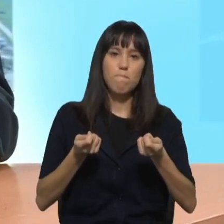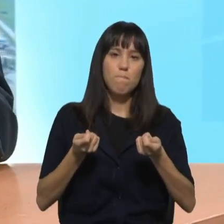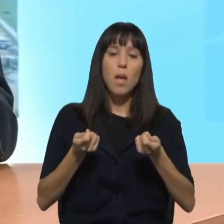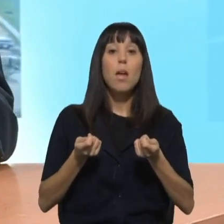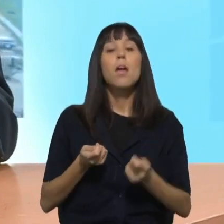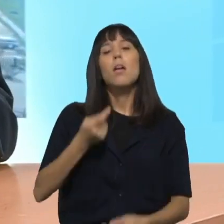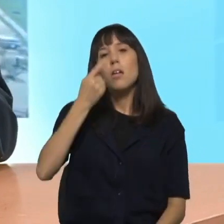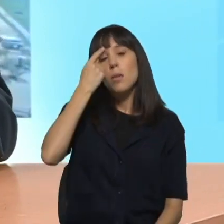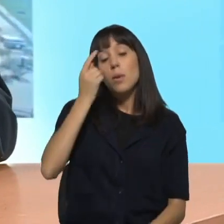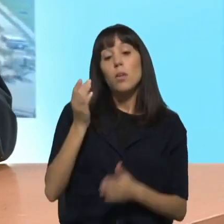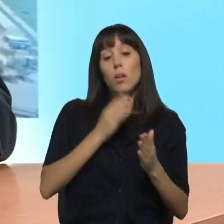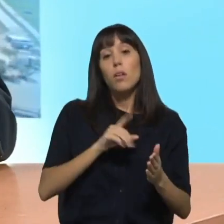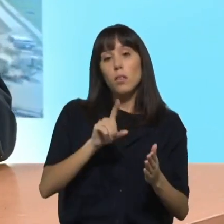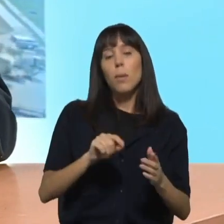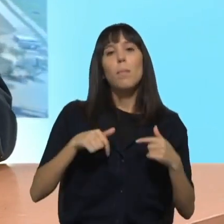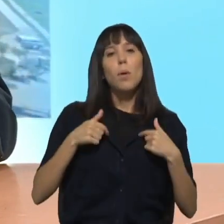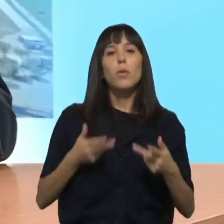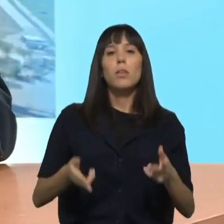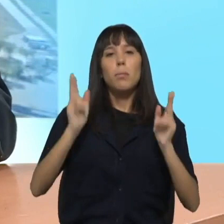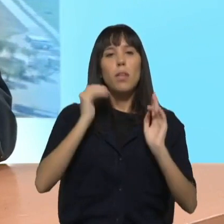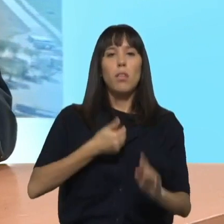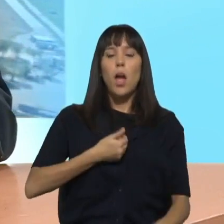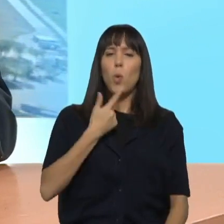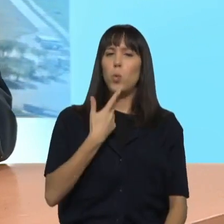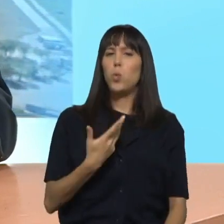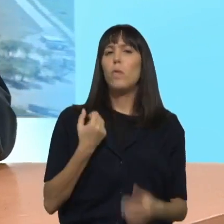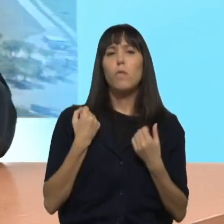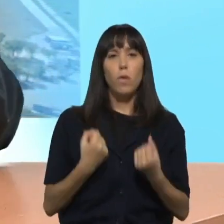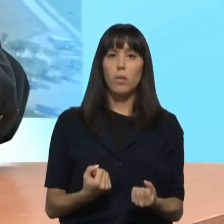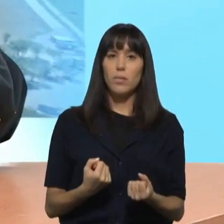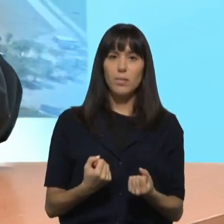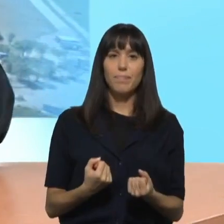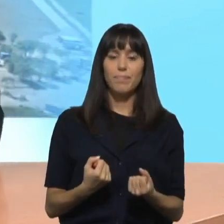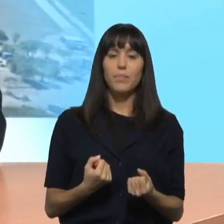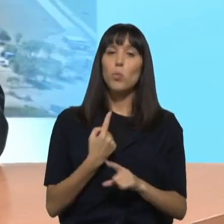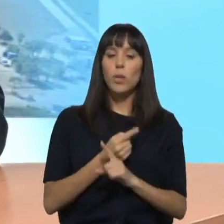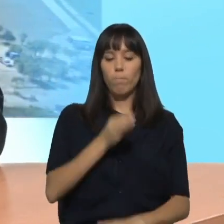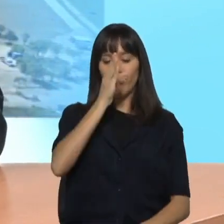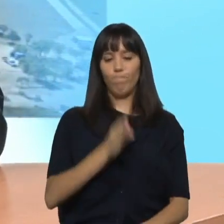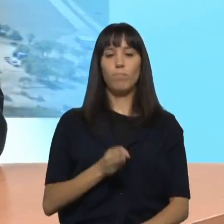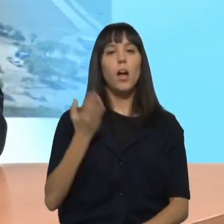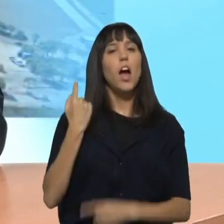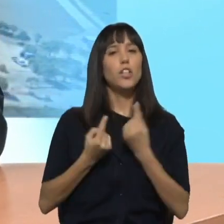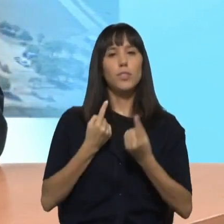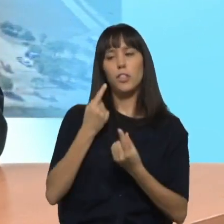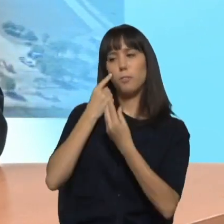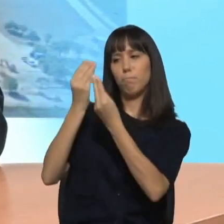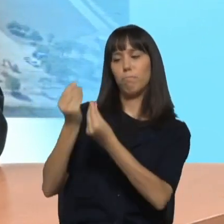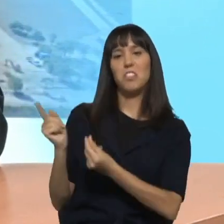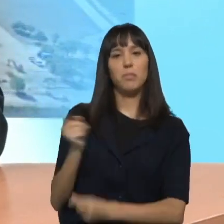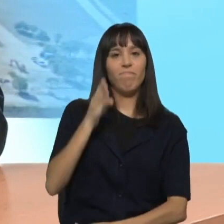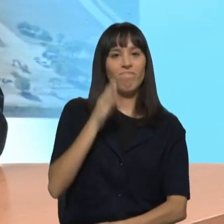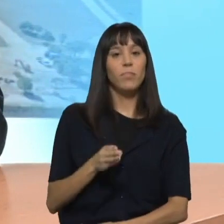Penso que também é sinal de uma grande liberdade que ele sempre teve, não é? Ao contrário daquela rigidez que às vezes tinha fama de ter, no fundo